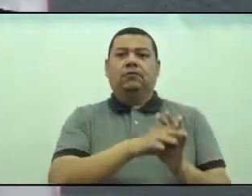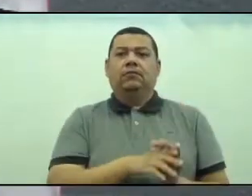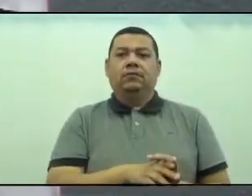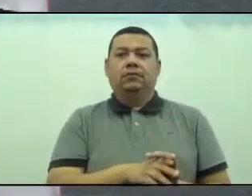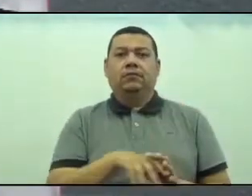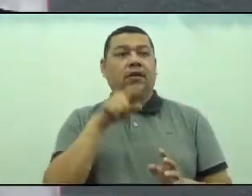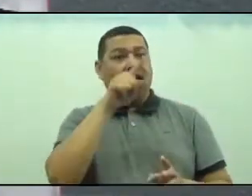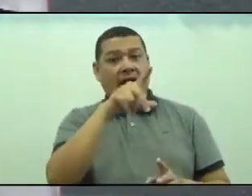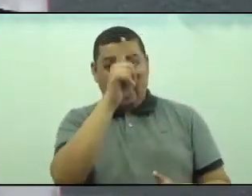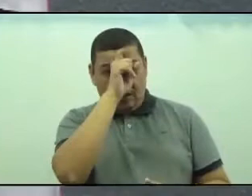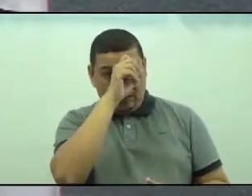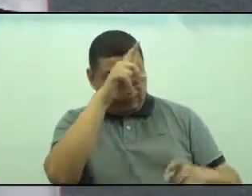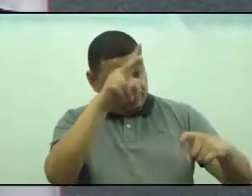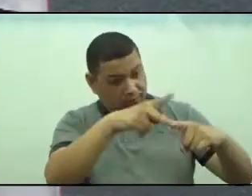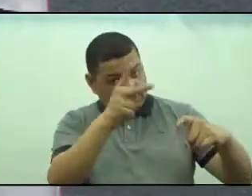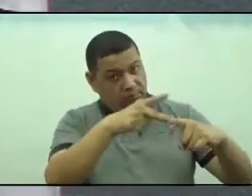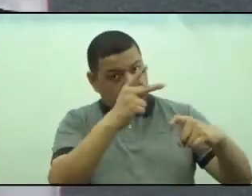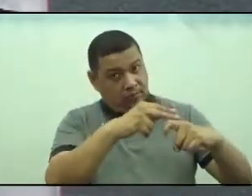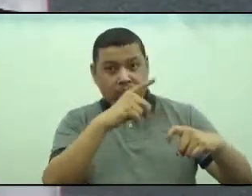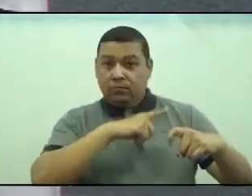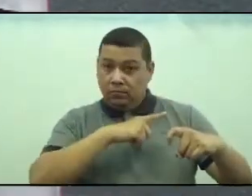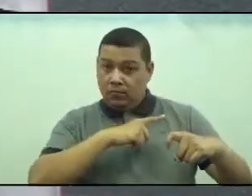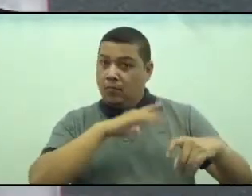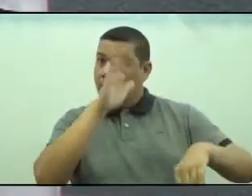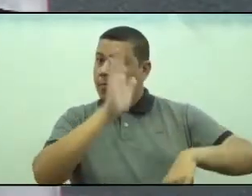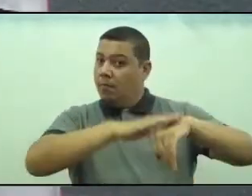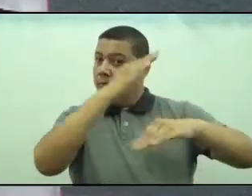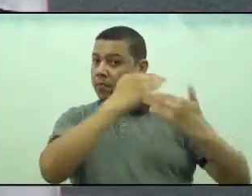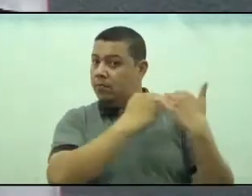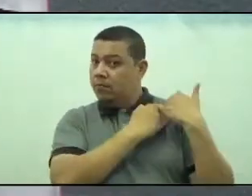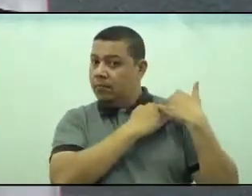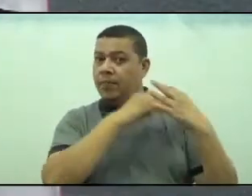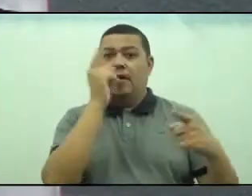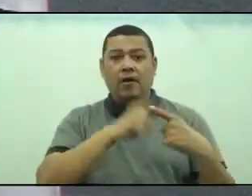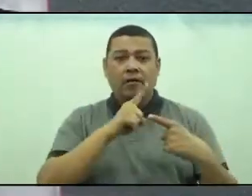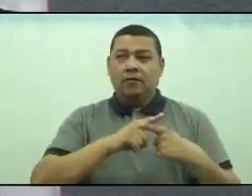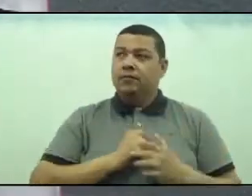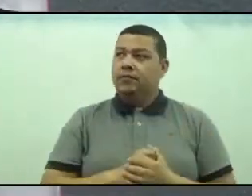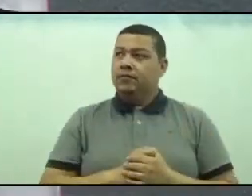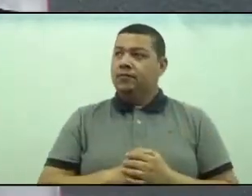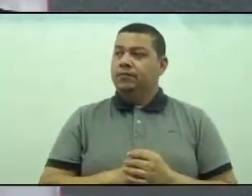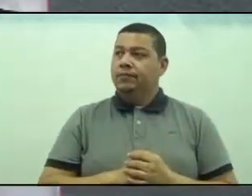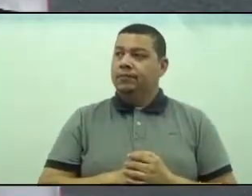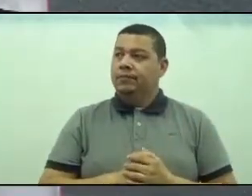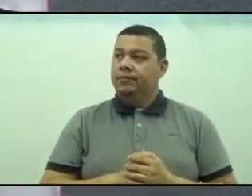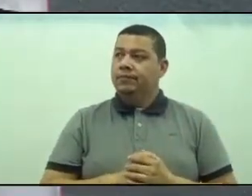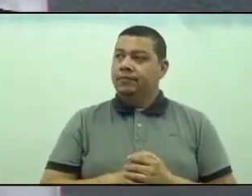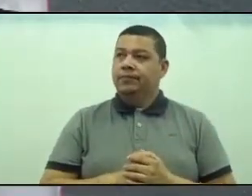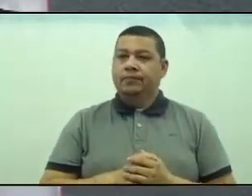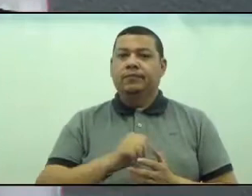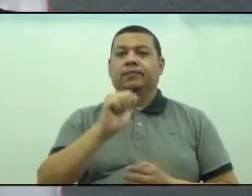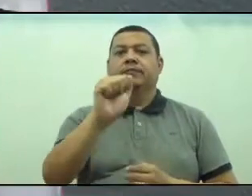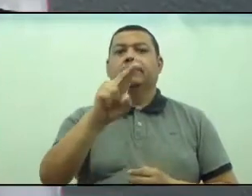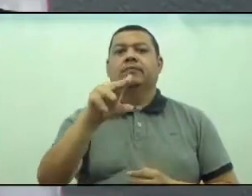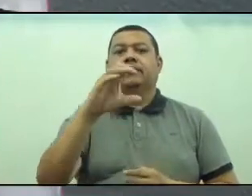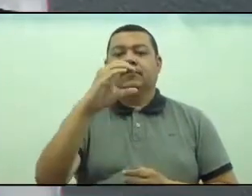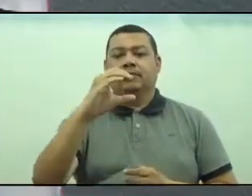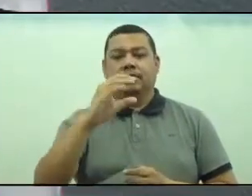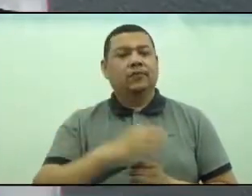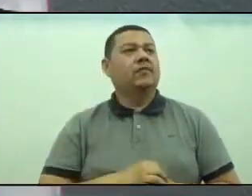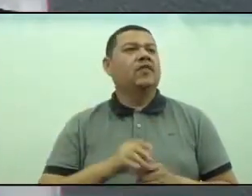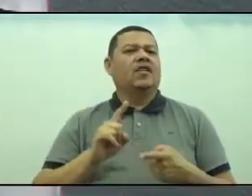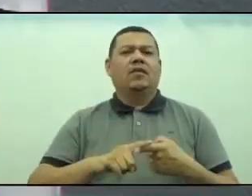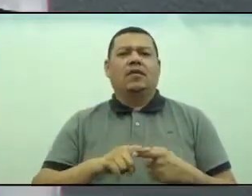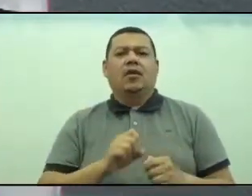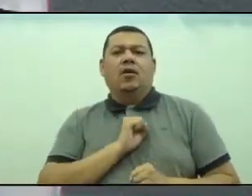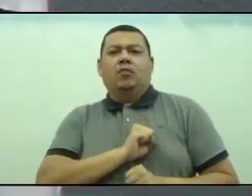euro, com muita responsabilidade, porque as pernas quebradas, os AVCs, os infartos